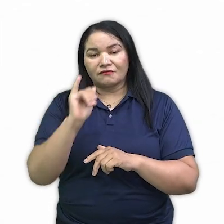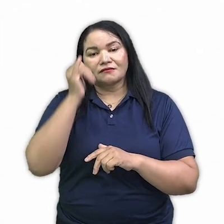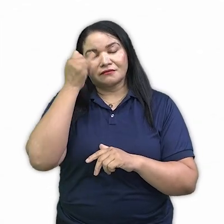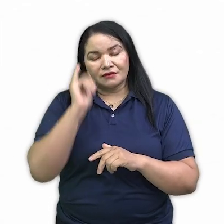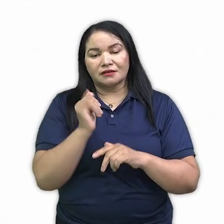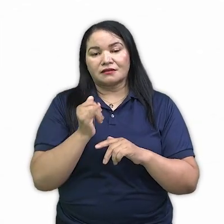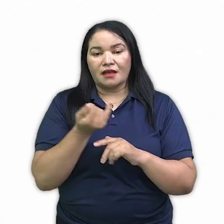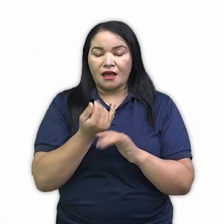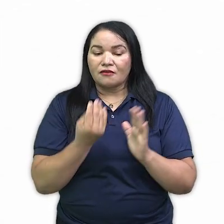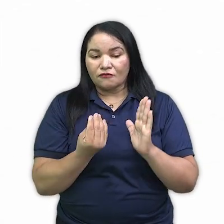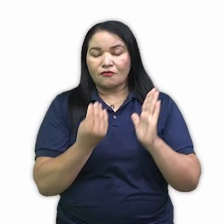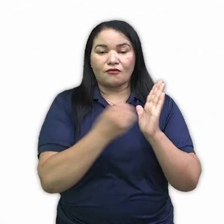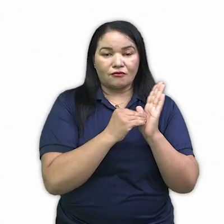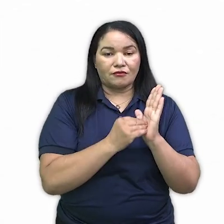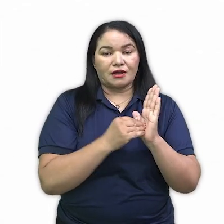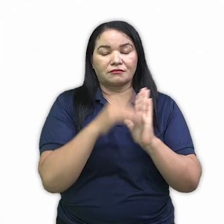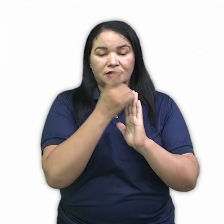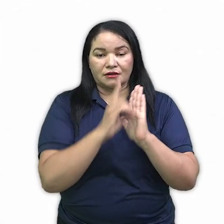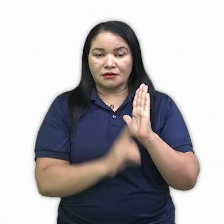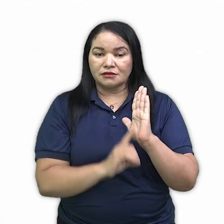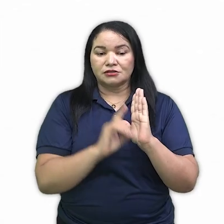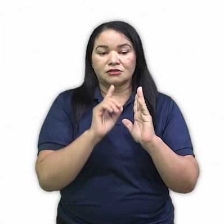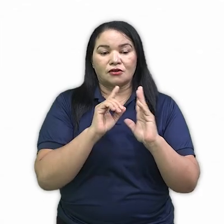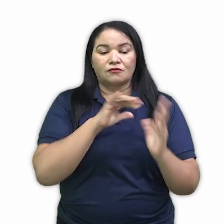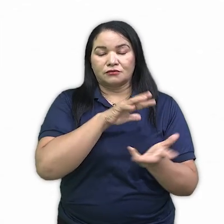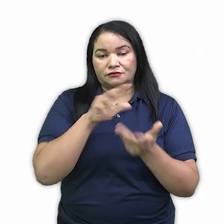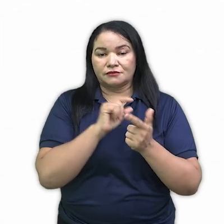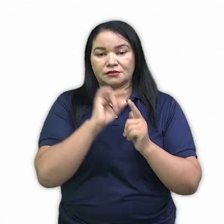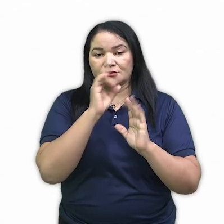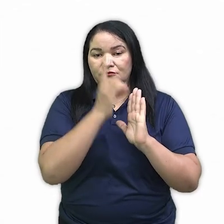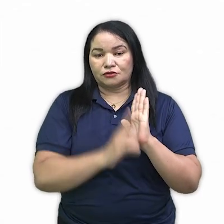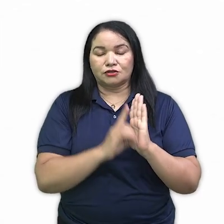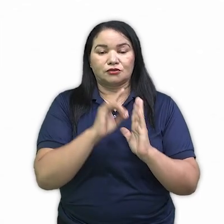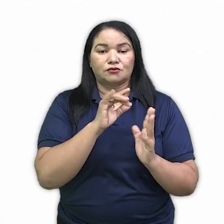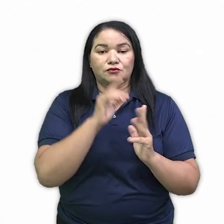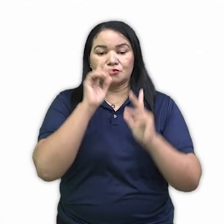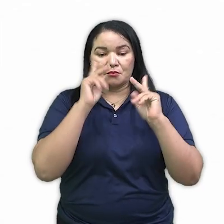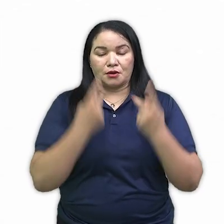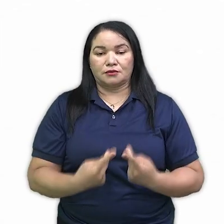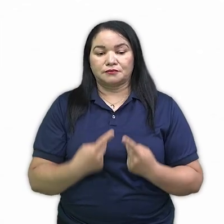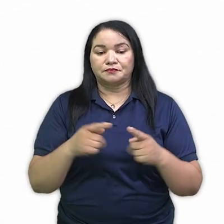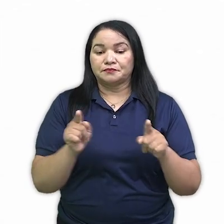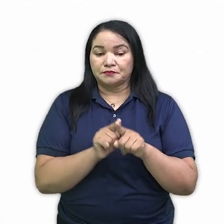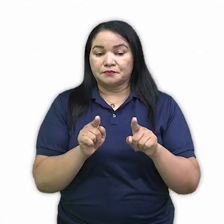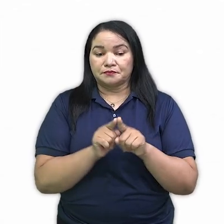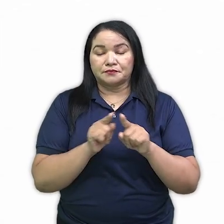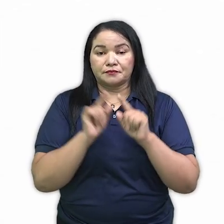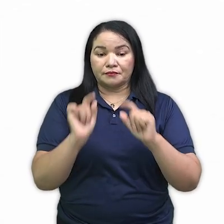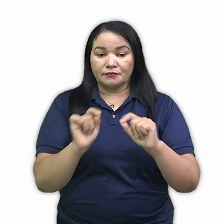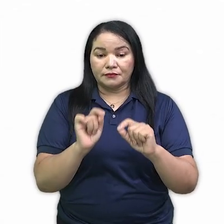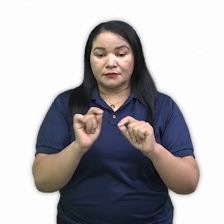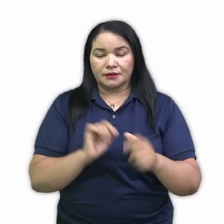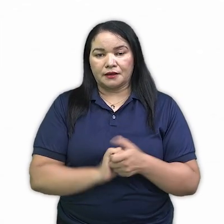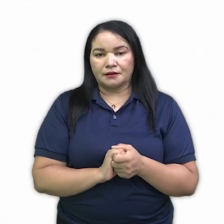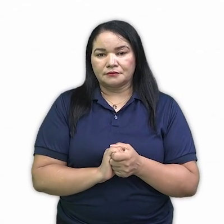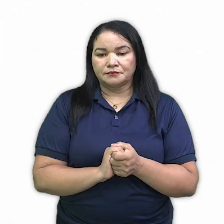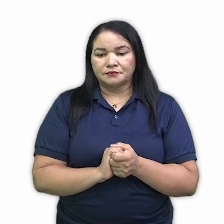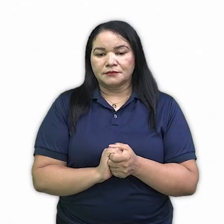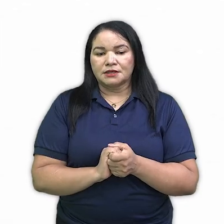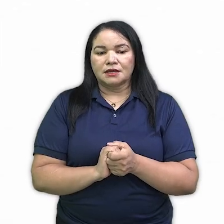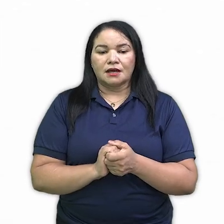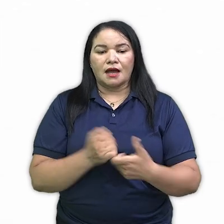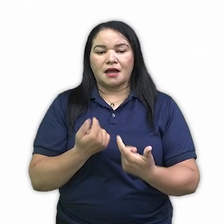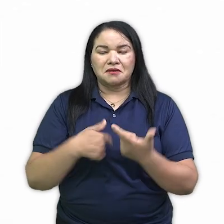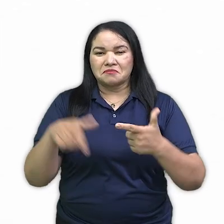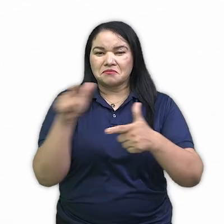que ainda acontecem, né? A Declaração Universal dos Direitos Humanos, ela foi gestada como uma resposta